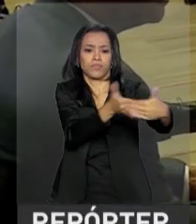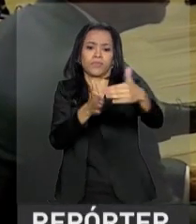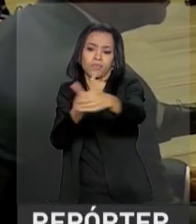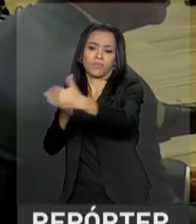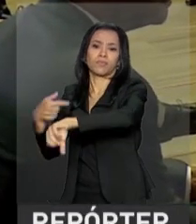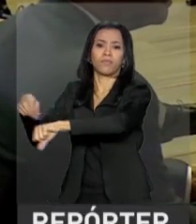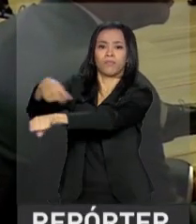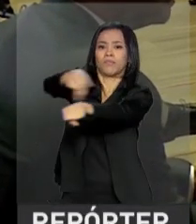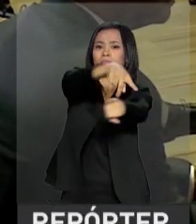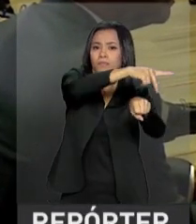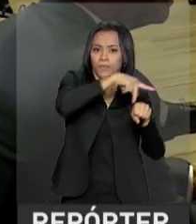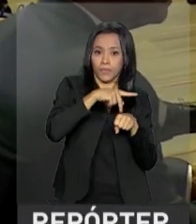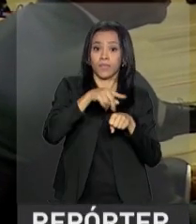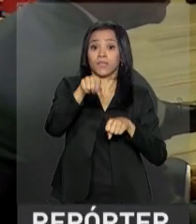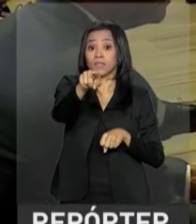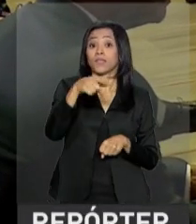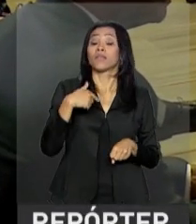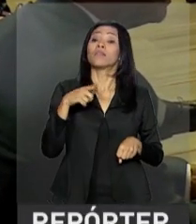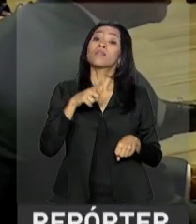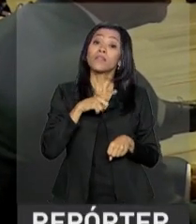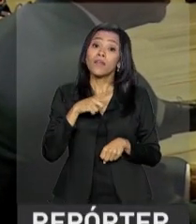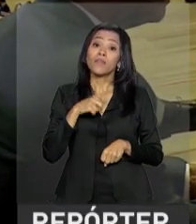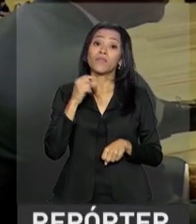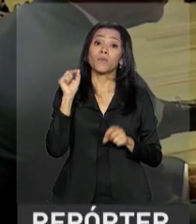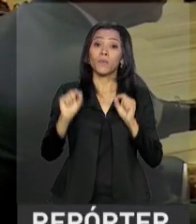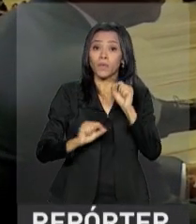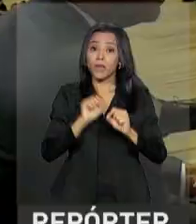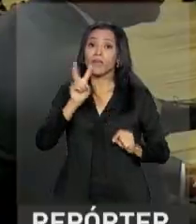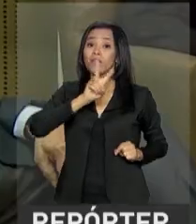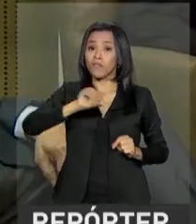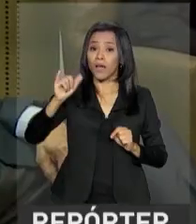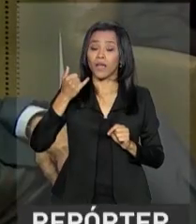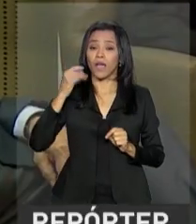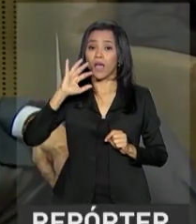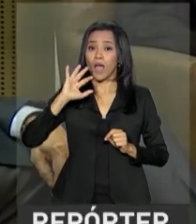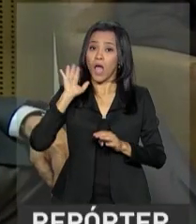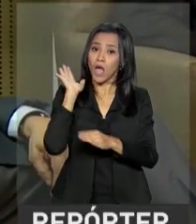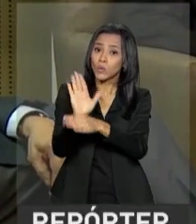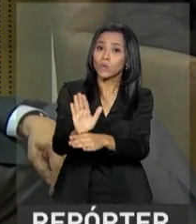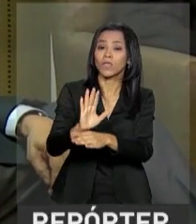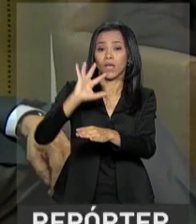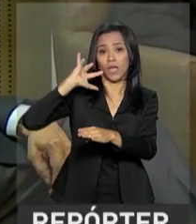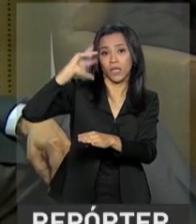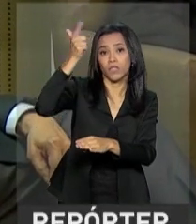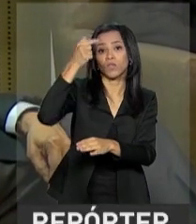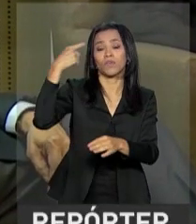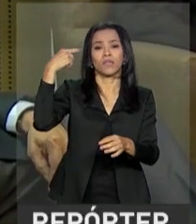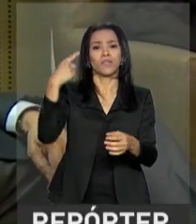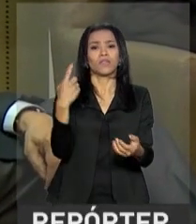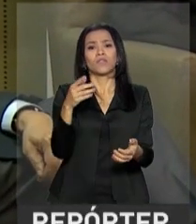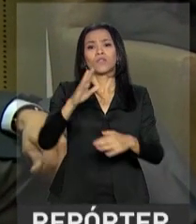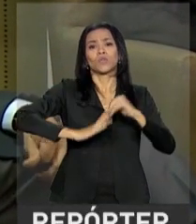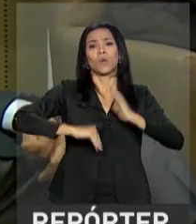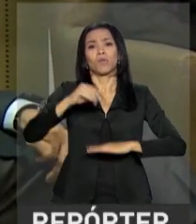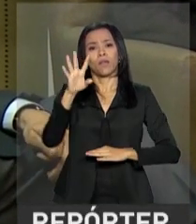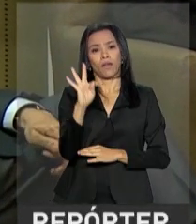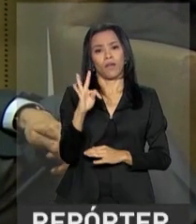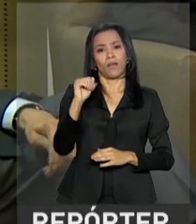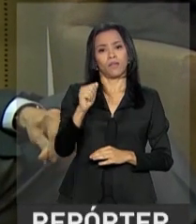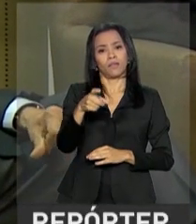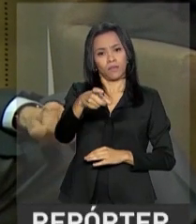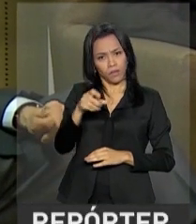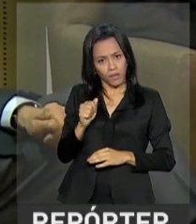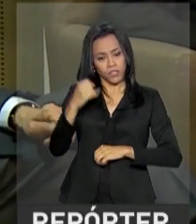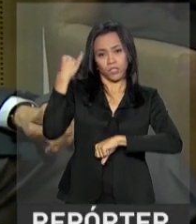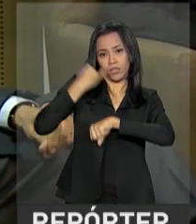parlamentares norte-americanos, recebeu a indicação de que vão ajudar a resolver a taxação extra sobre o aço e o alumínio do